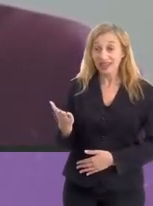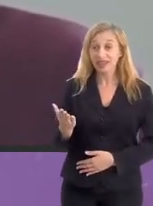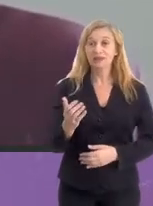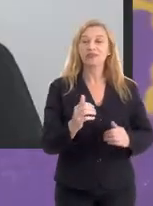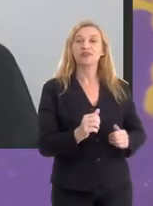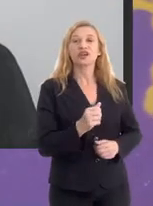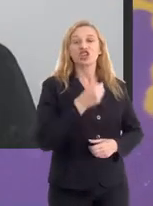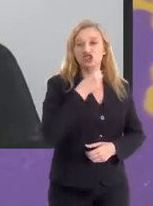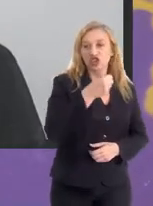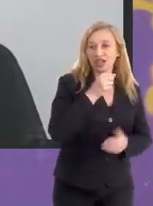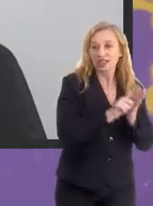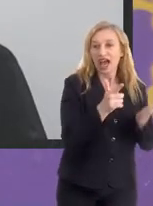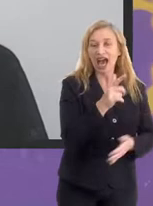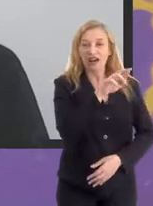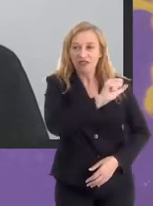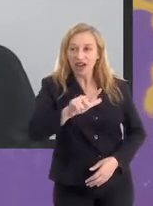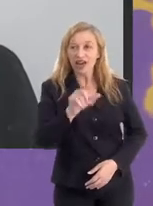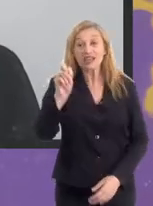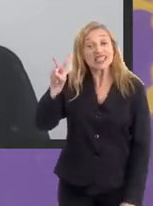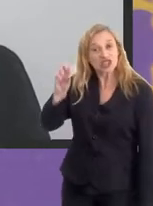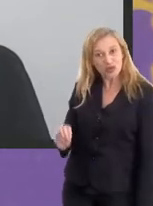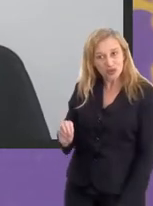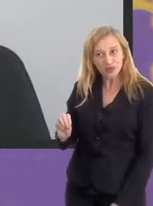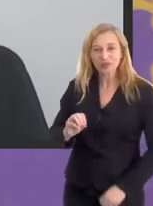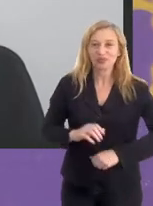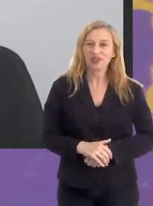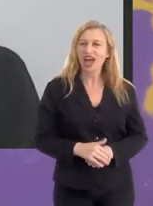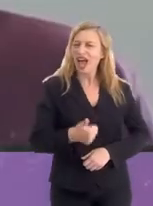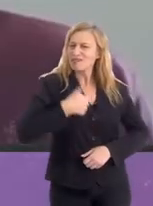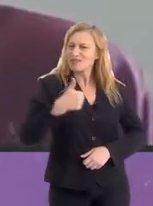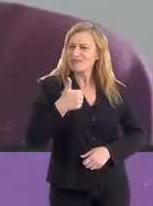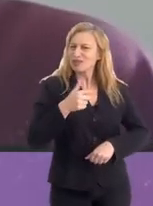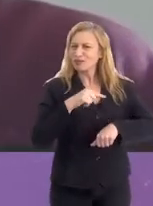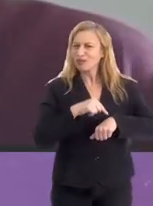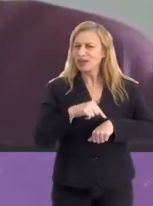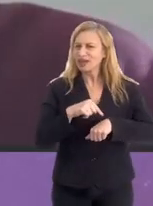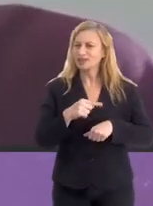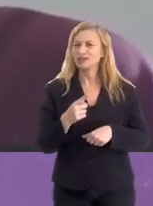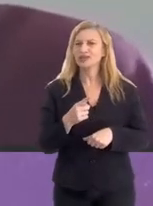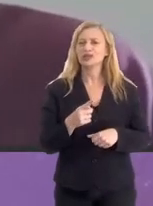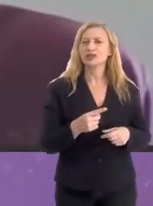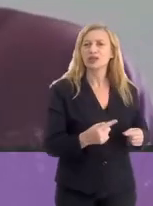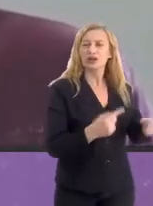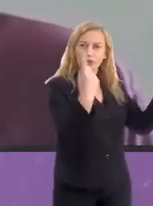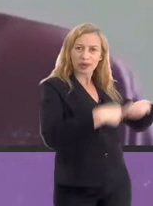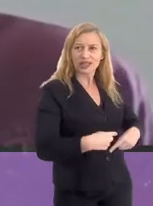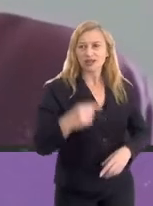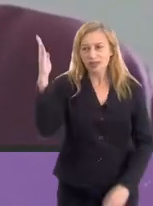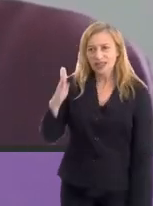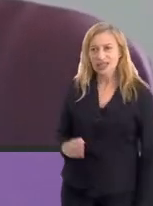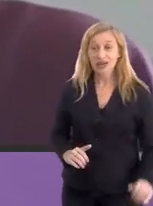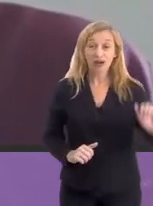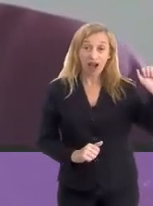aqui no Arena dos Jornalistas Rafael Marques e Sílvio barsetti a primeira rodada do Campeonato Brasileiro